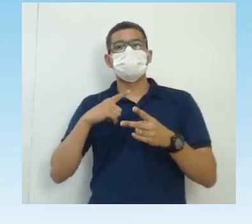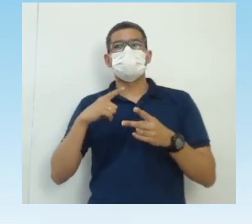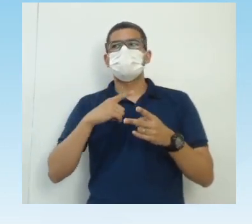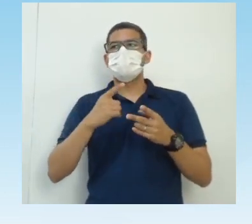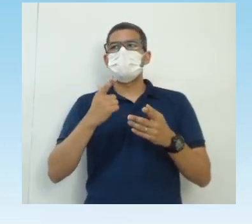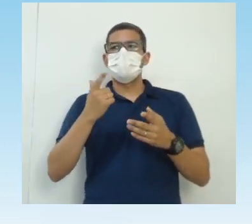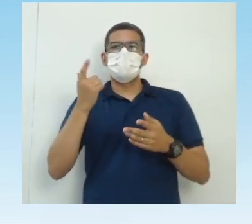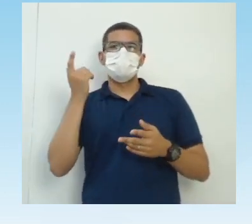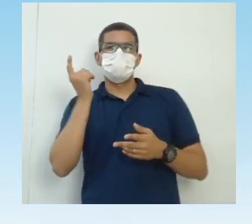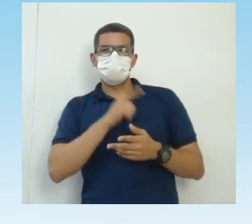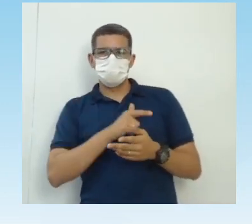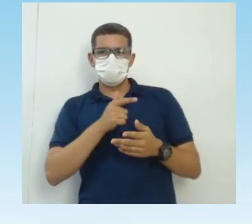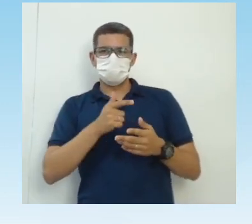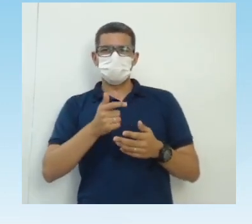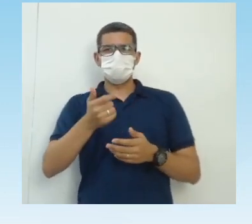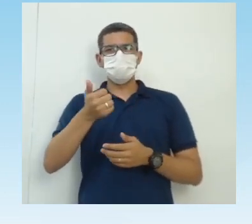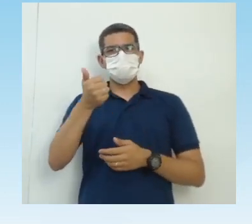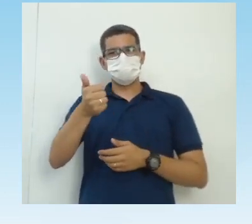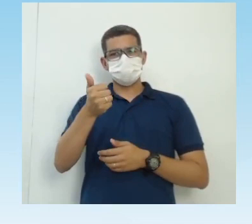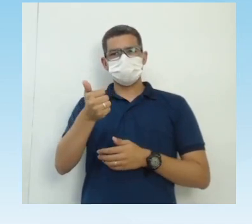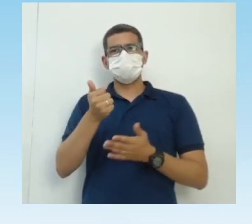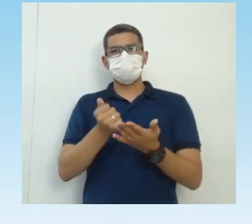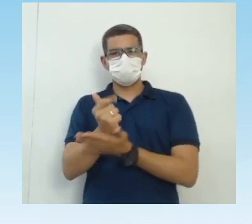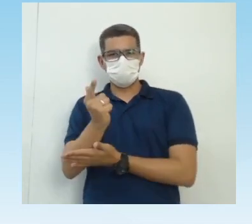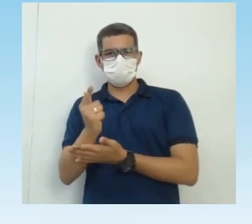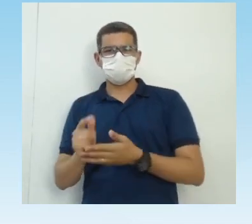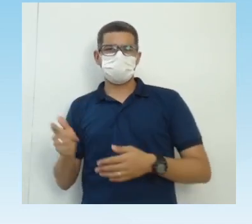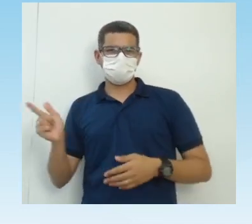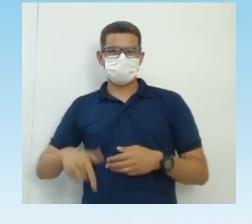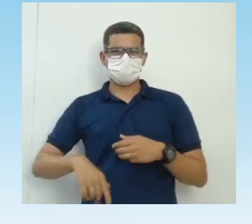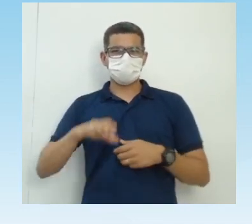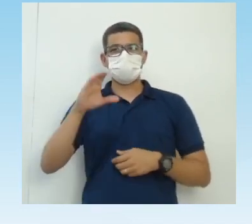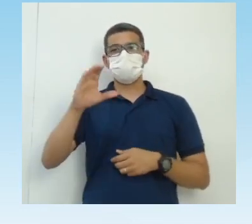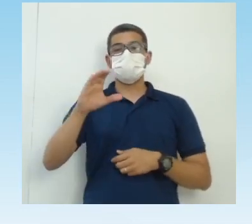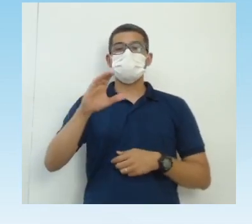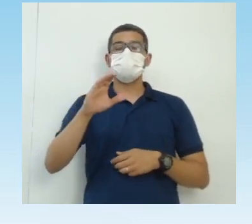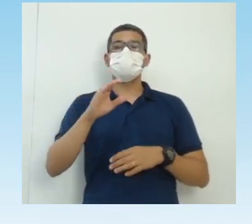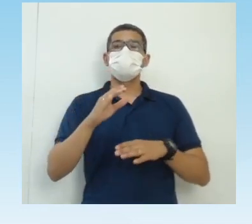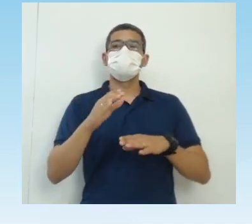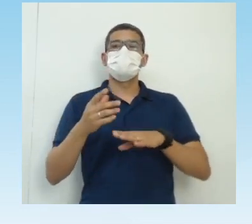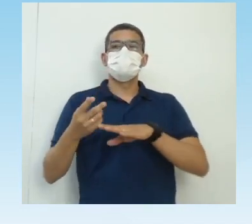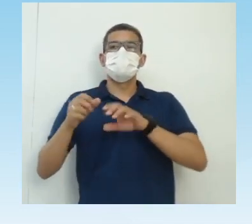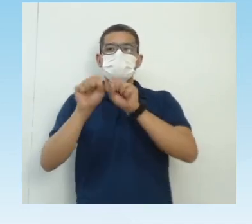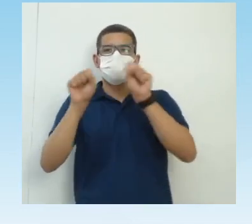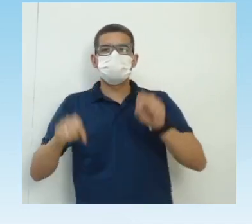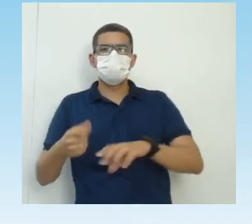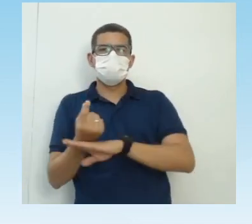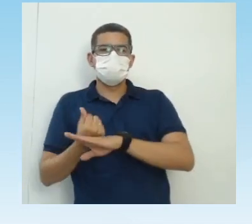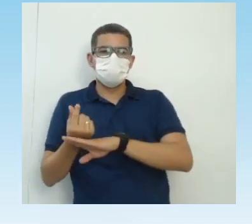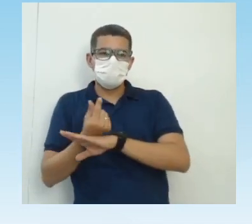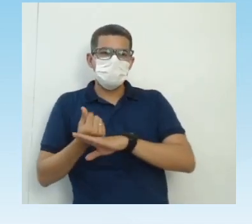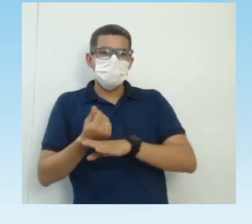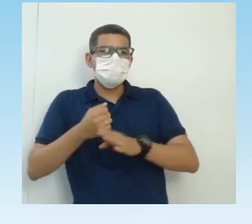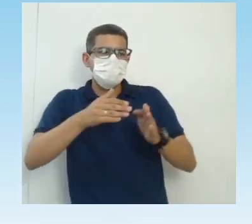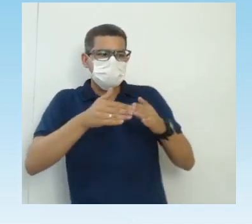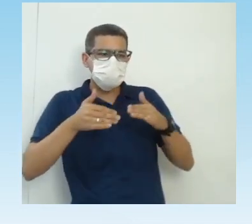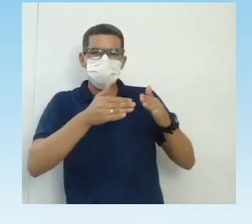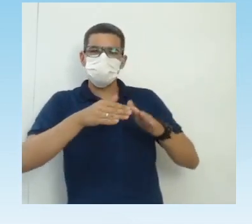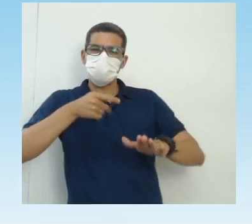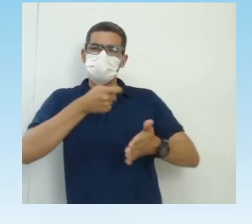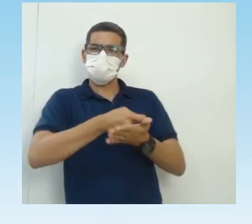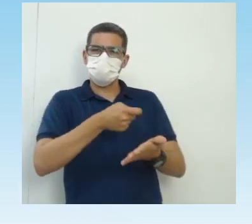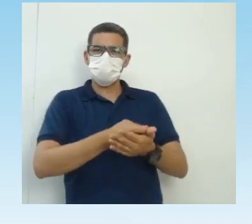varejo. Vamos lá, o alto grau de exploração do sistema capitalista. Na letra D, o valor